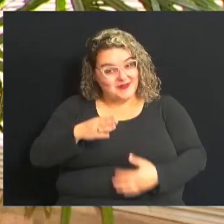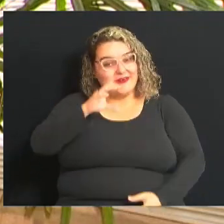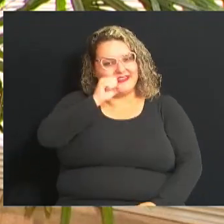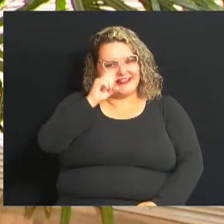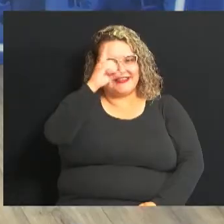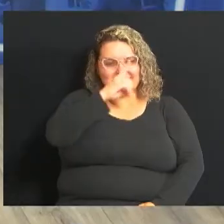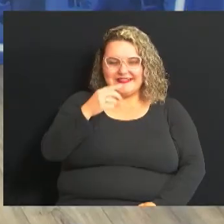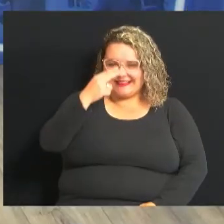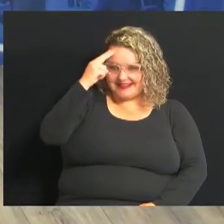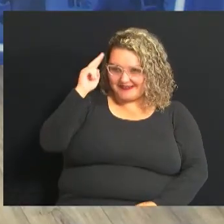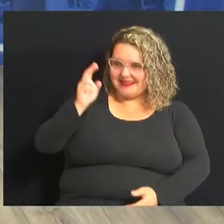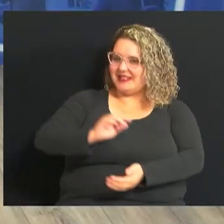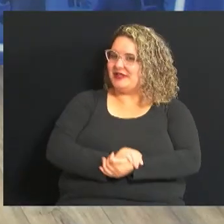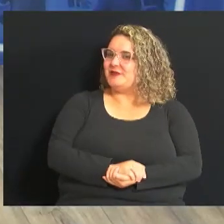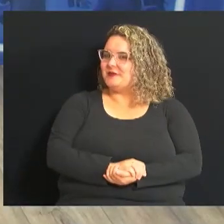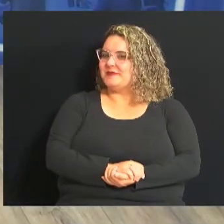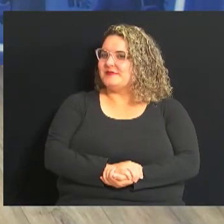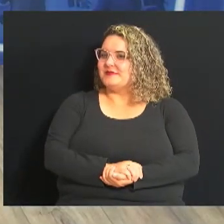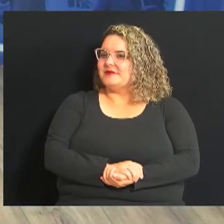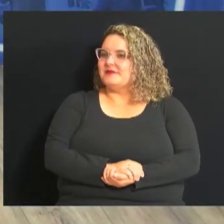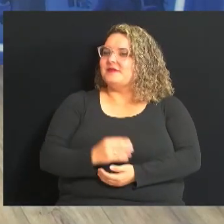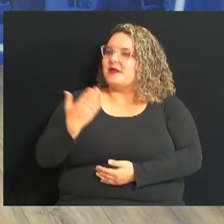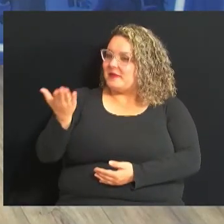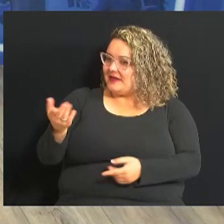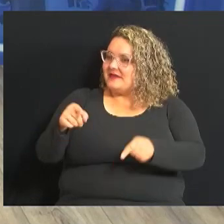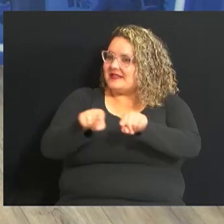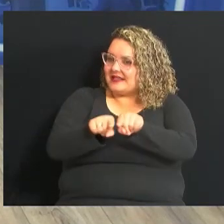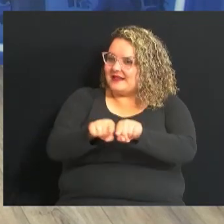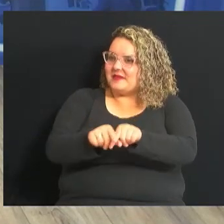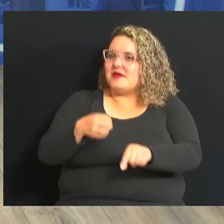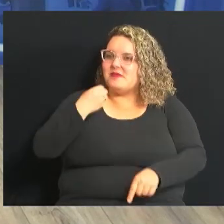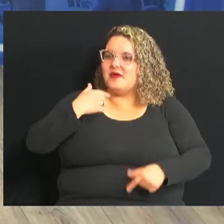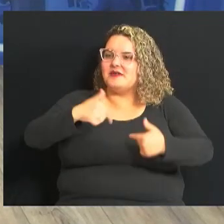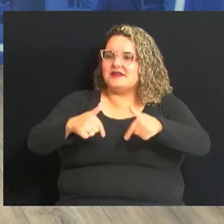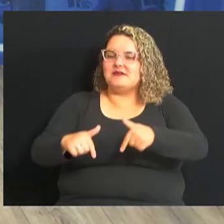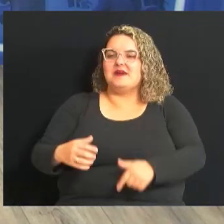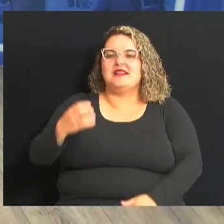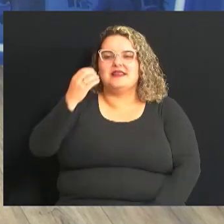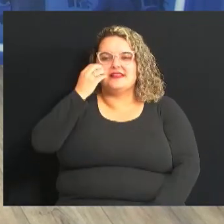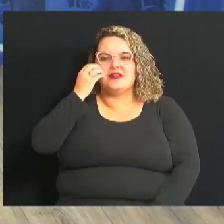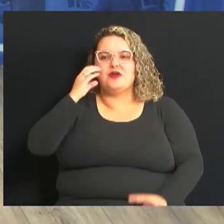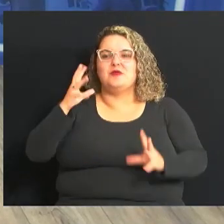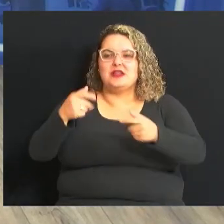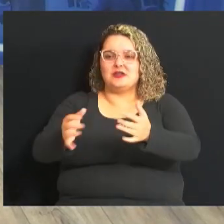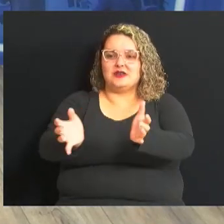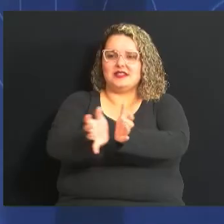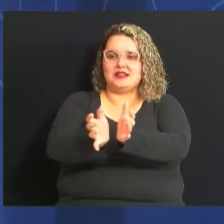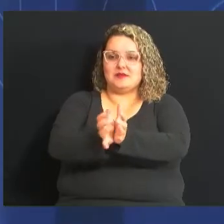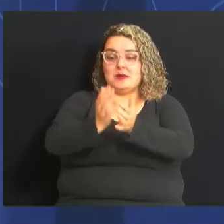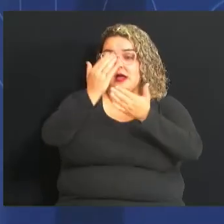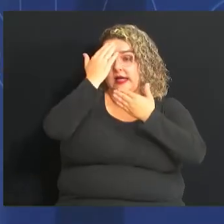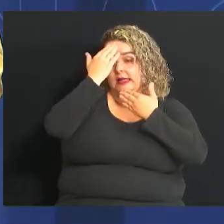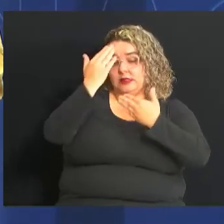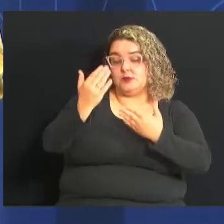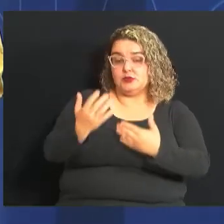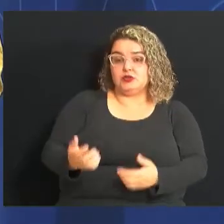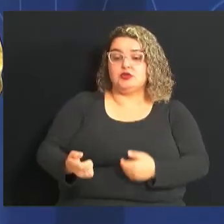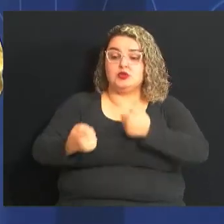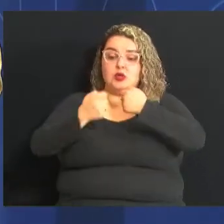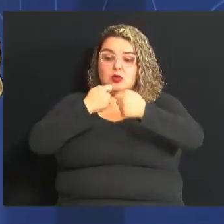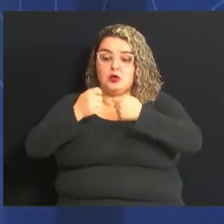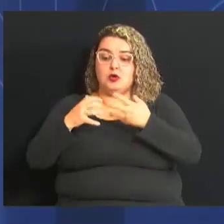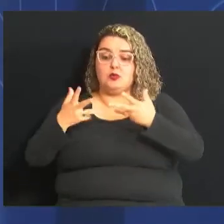Gabriel. Para você também, bom trabalho aí, André Aranha, para toda a nossa equipe, agradecendo o nosso repórter por todas